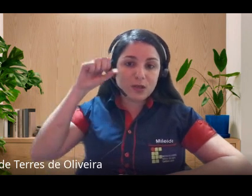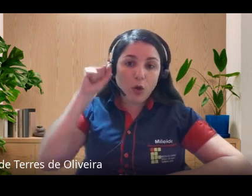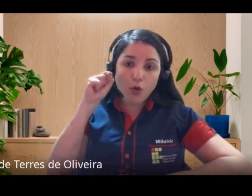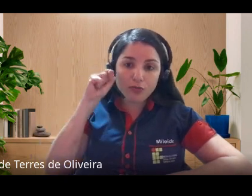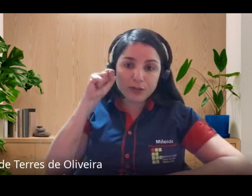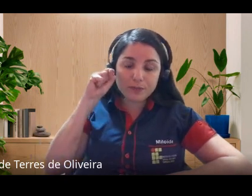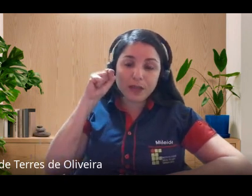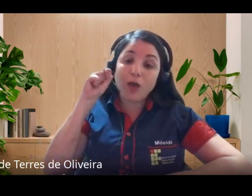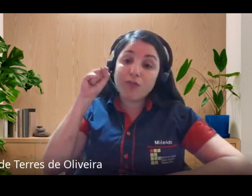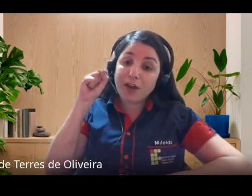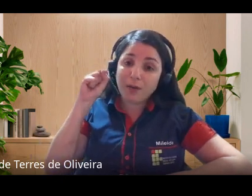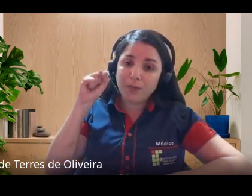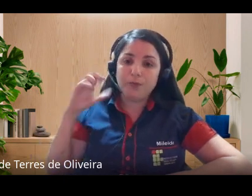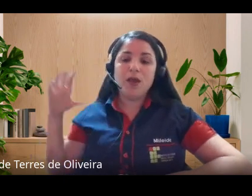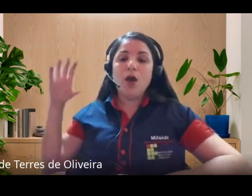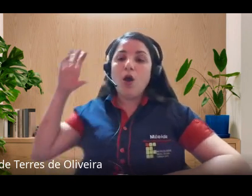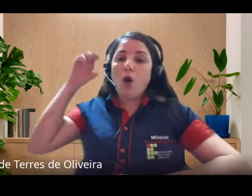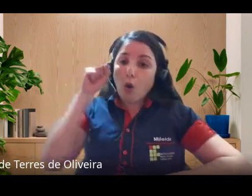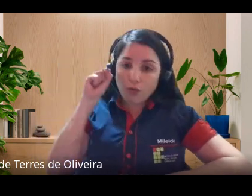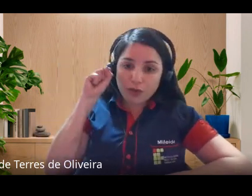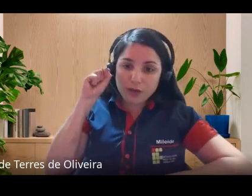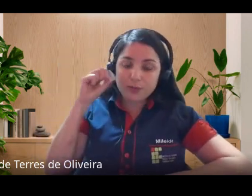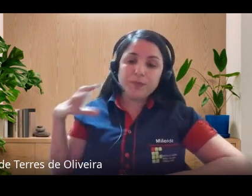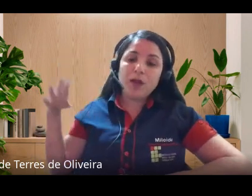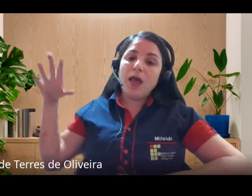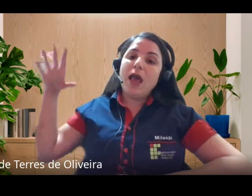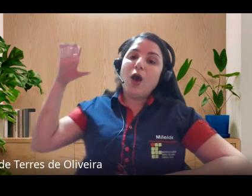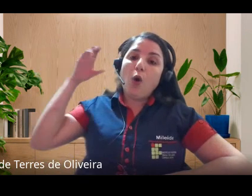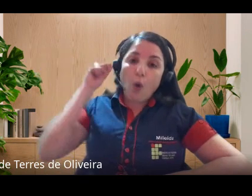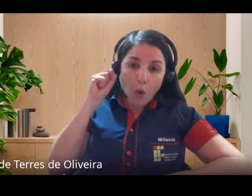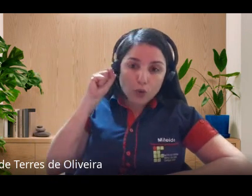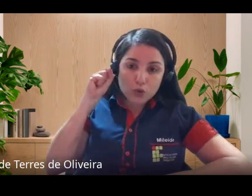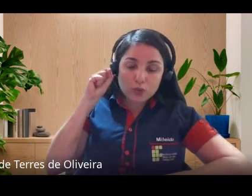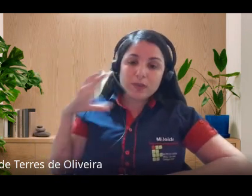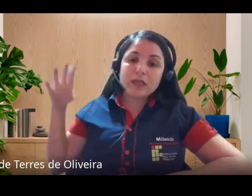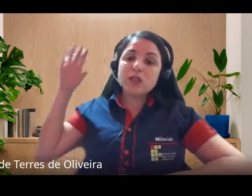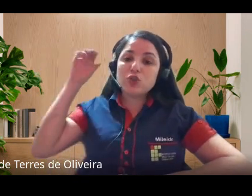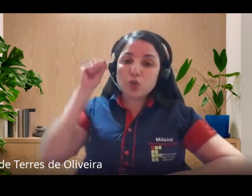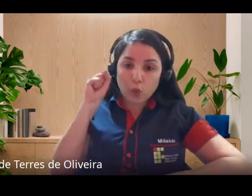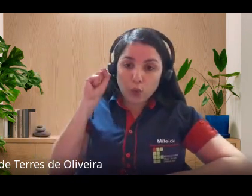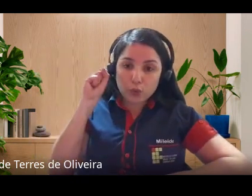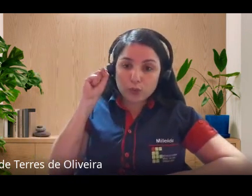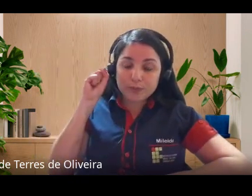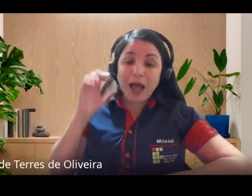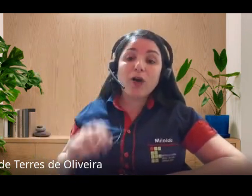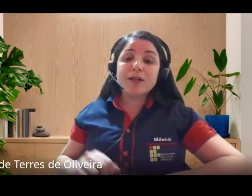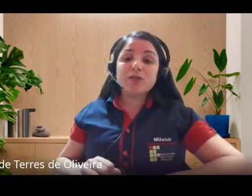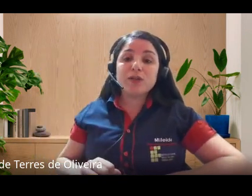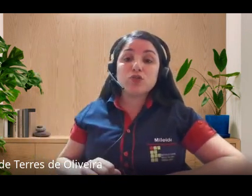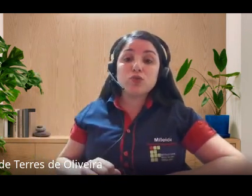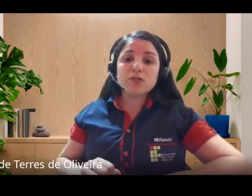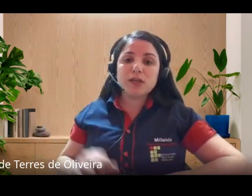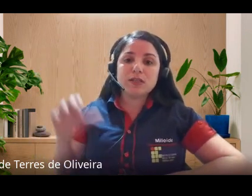vez, ouvir, é o verbo. Ouvir, ouço, escuto. Agora,